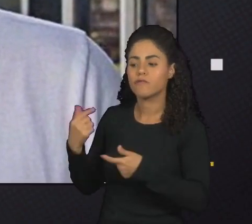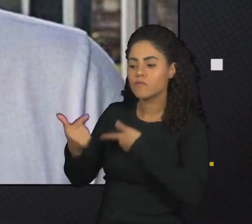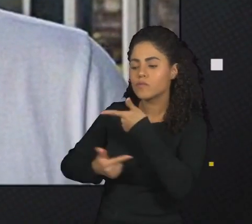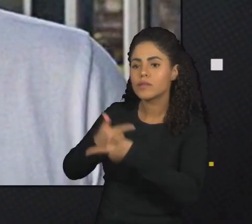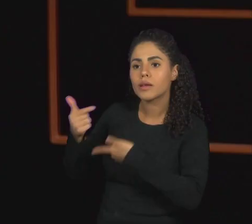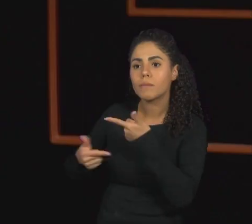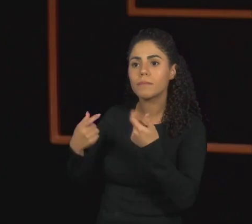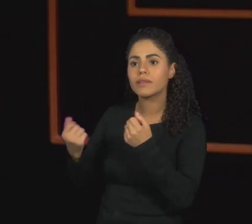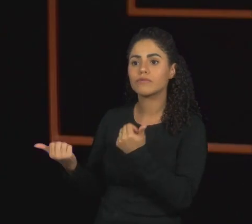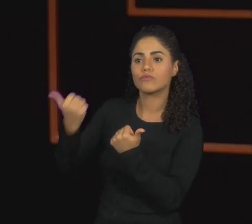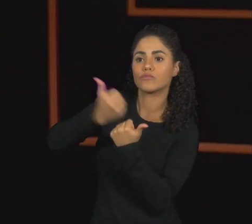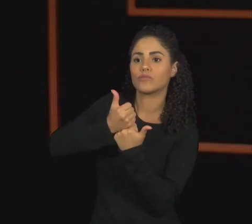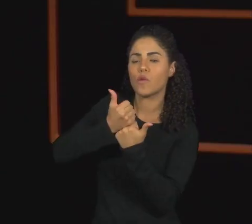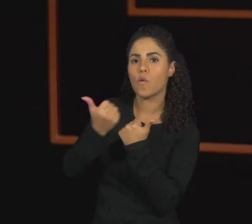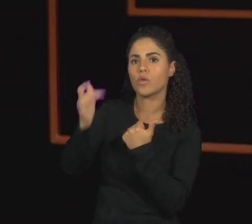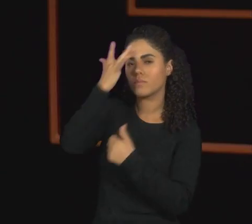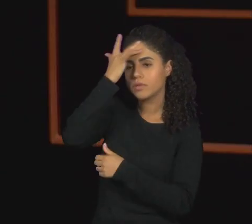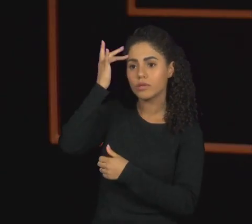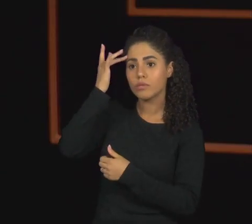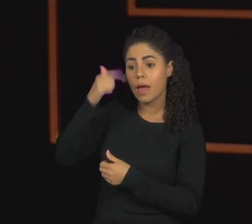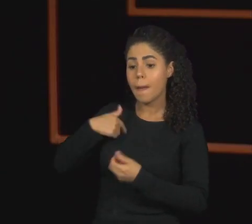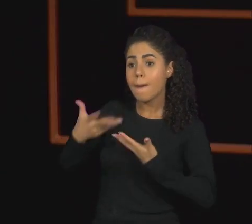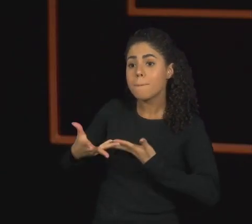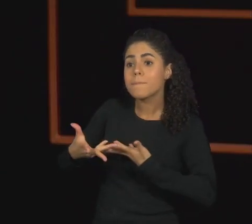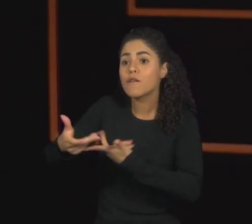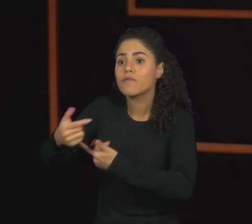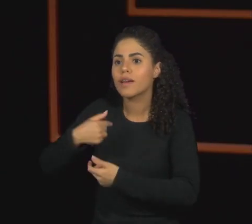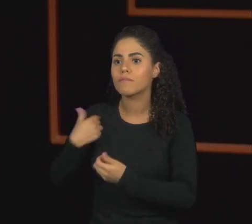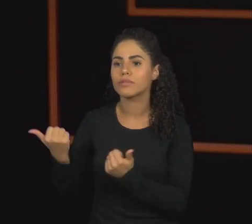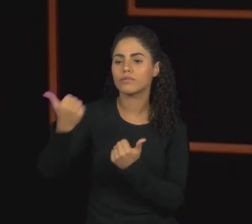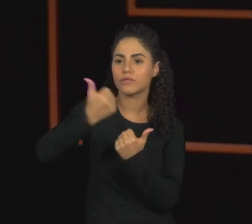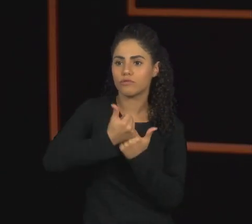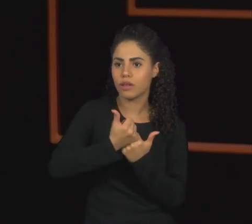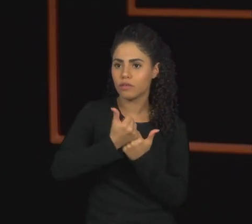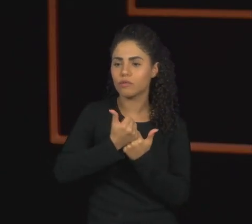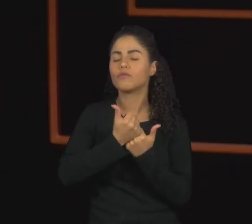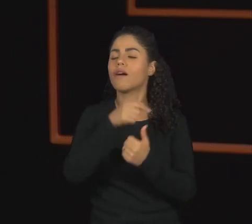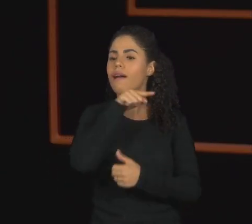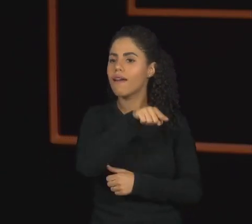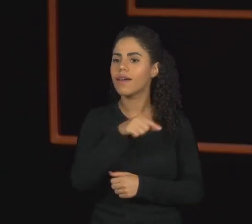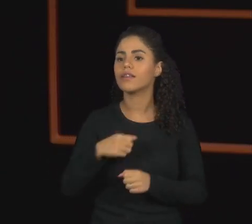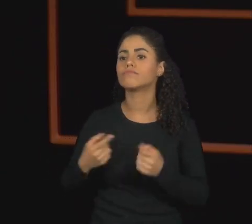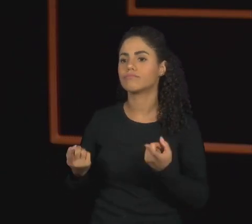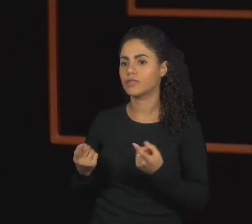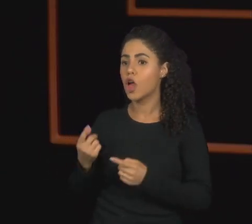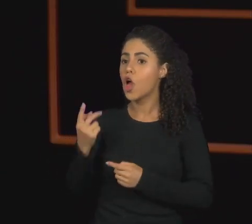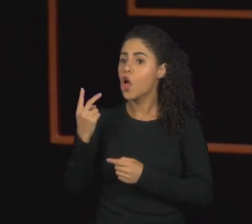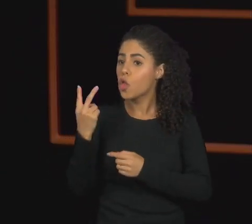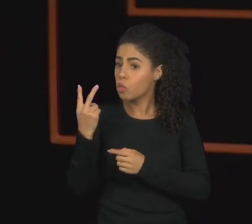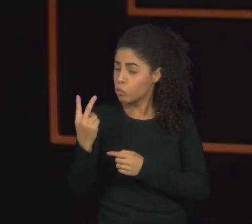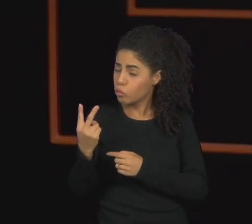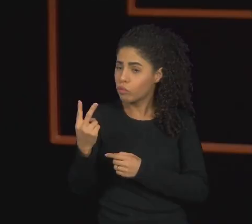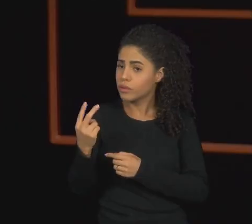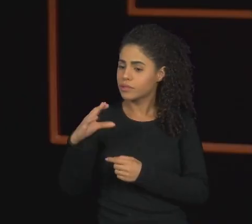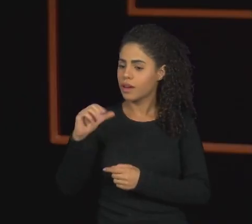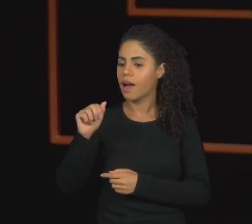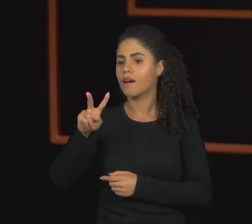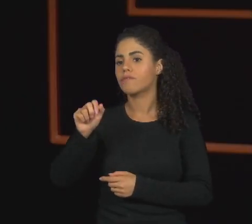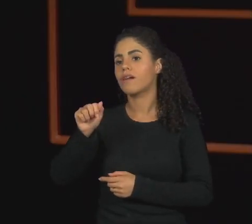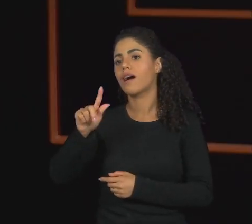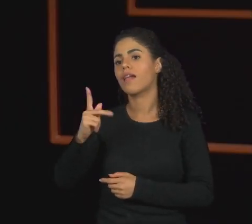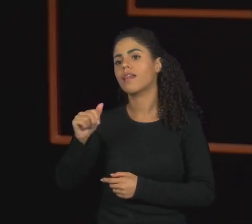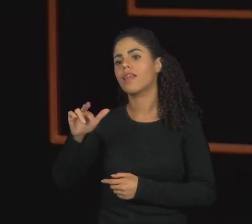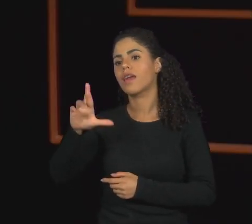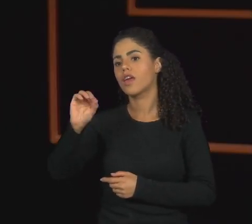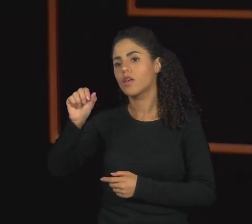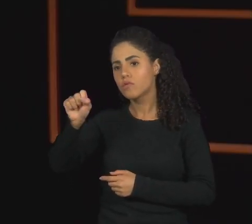precisavam de uma substituto. E me chamaram para substituir o Tiago Martins na peça Dois Cavaleiros de Verona. Então eu tenho a honra, esse é um